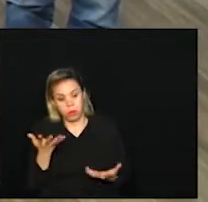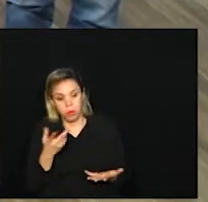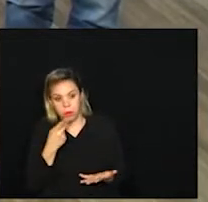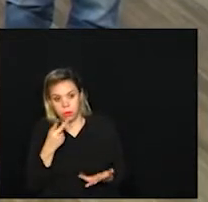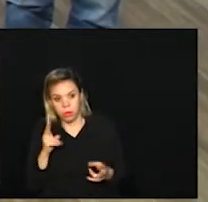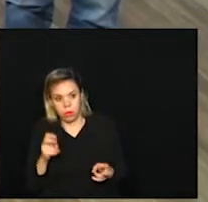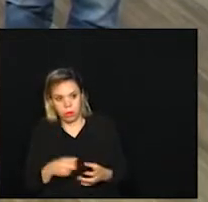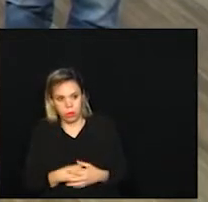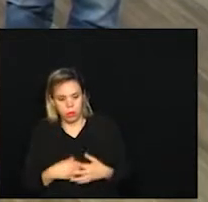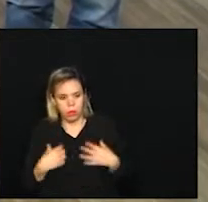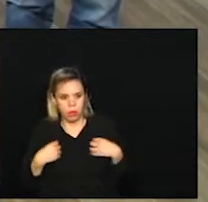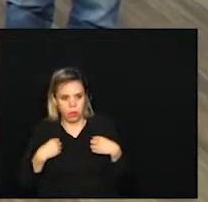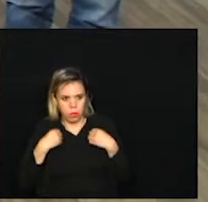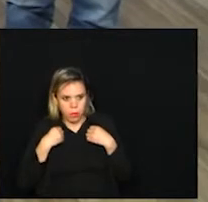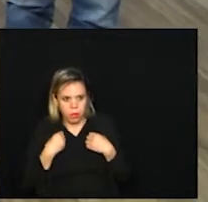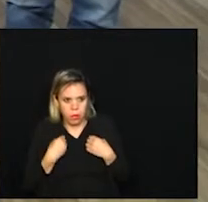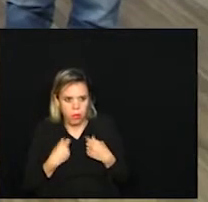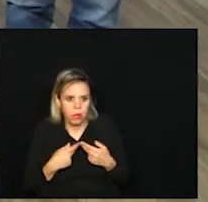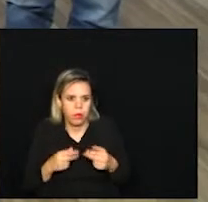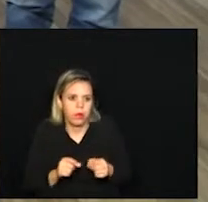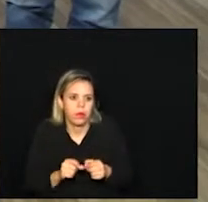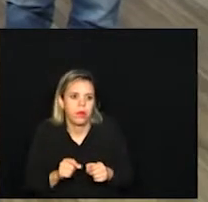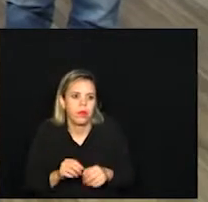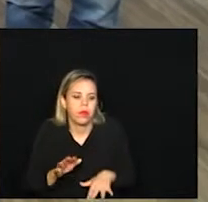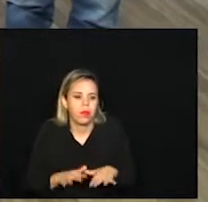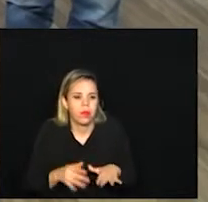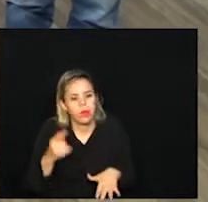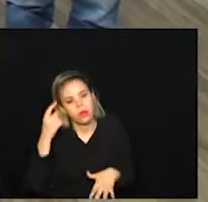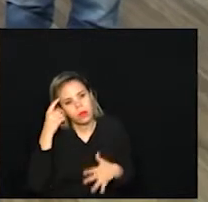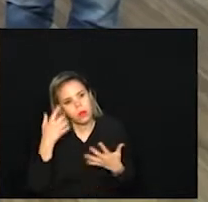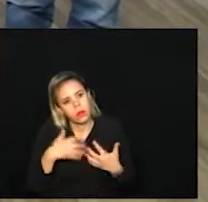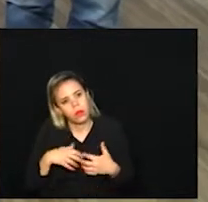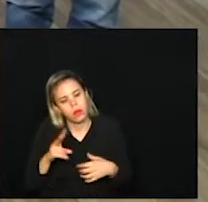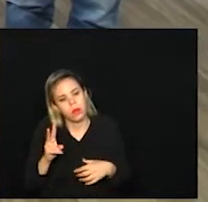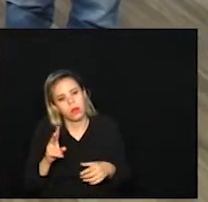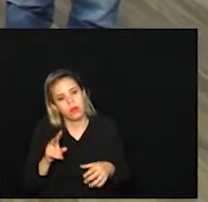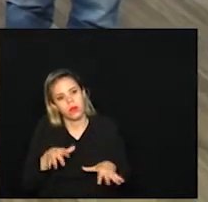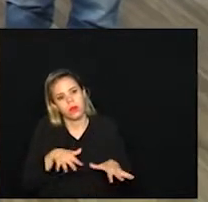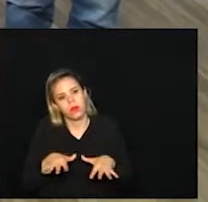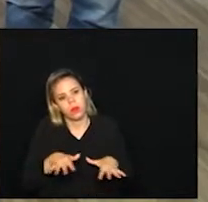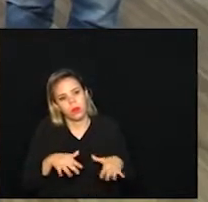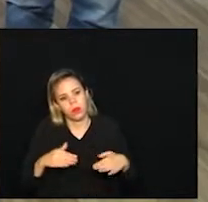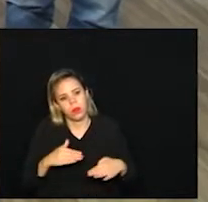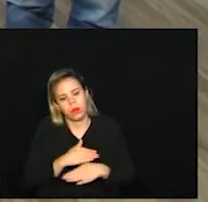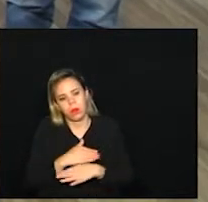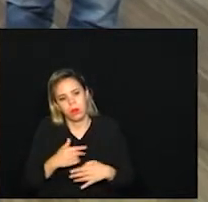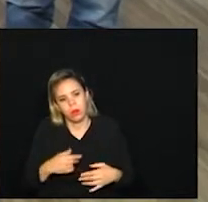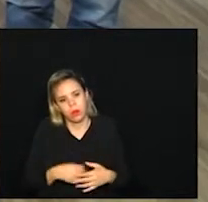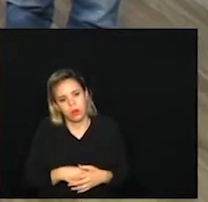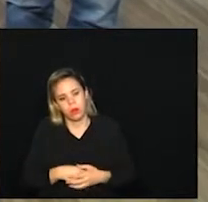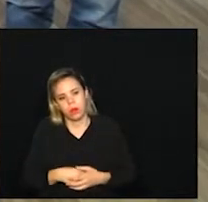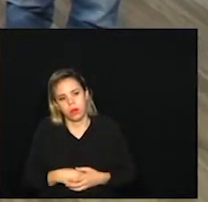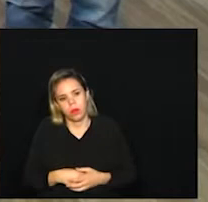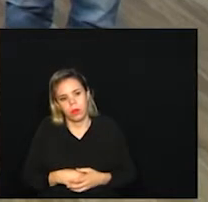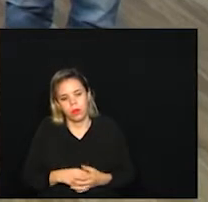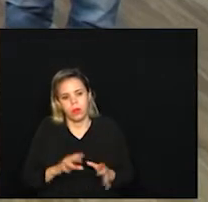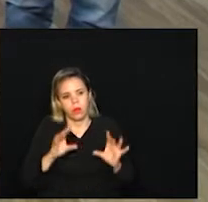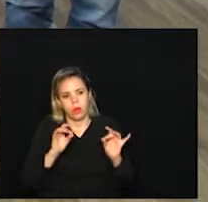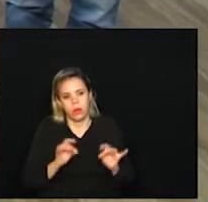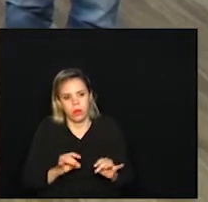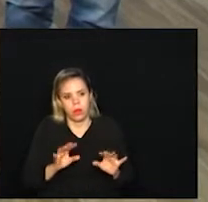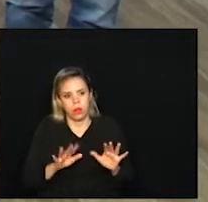queria que você falasse um pouquinho de dessas demandas porque às vezes a gente pensa sempre na mobilidade uma série de coisas mas a